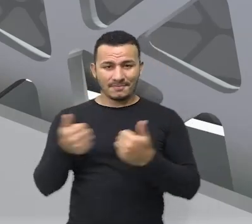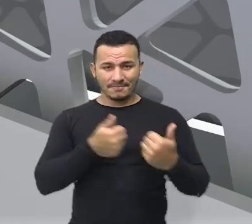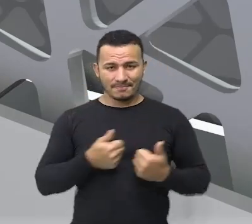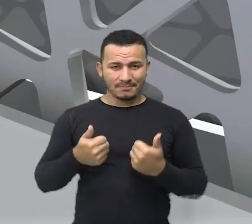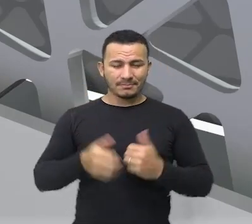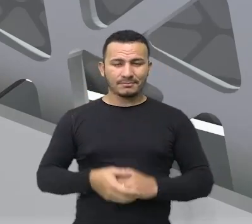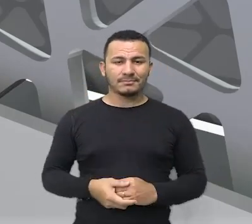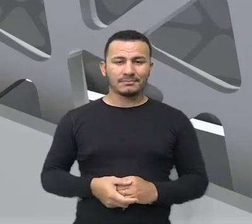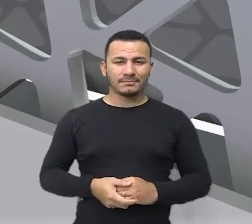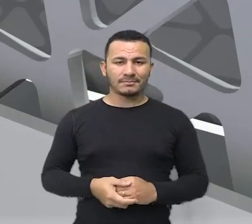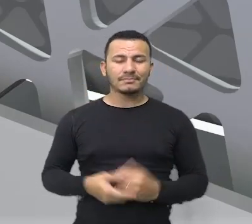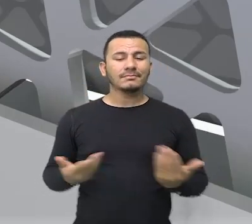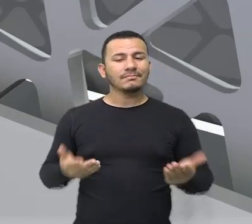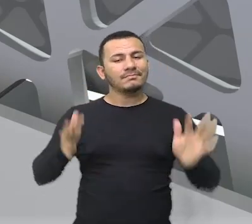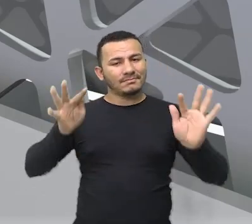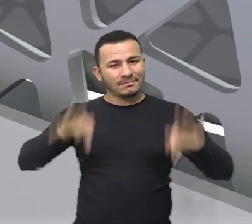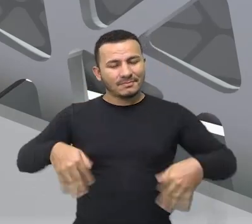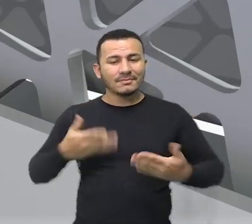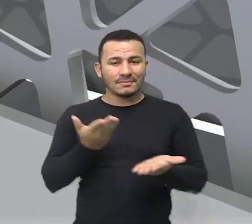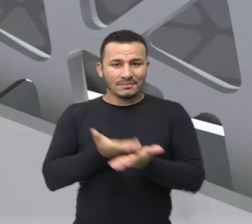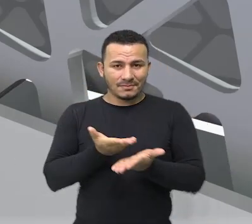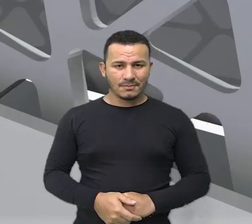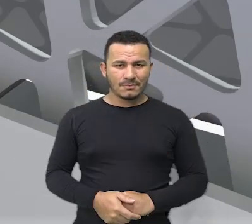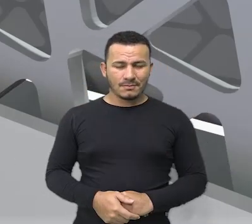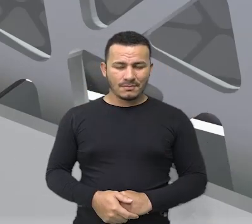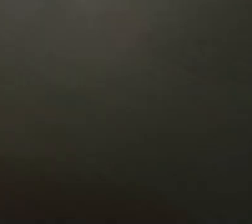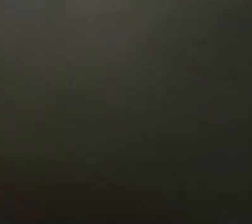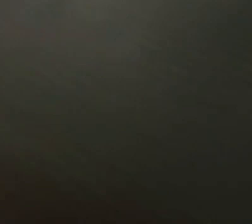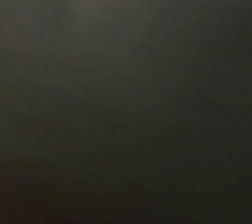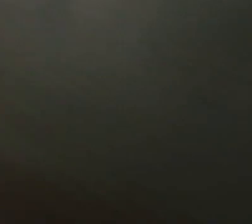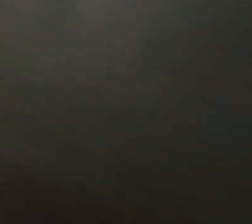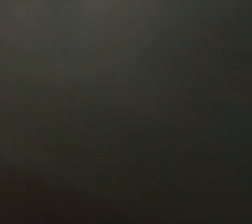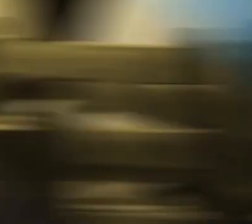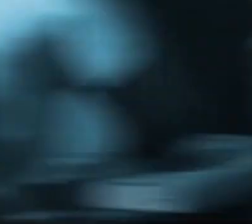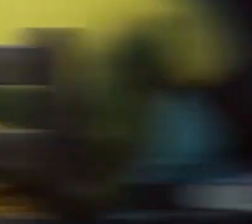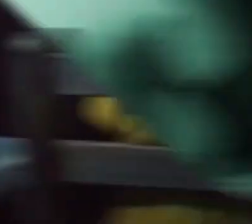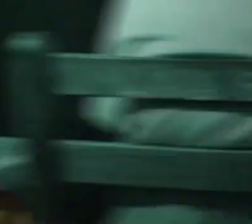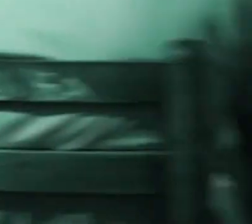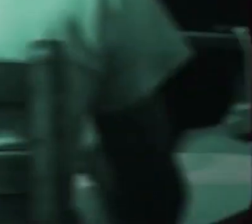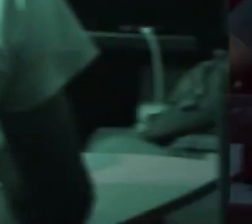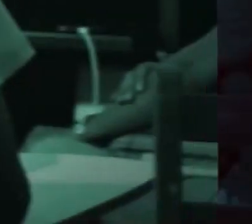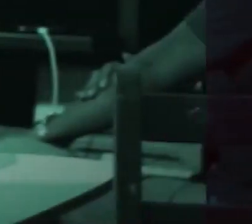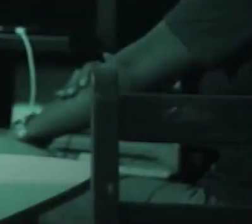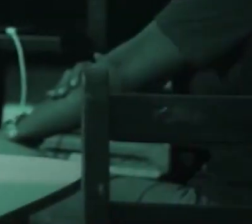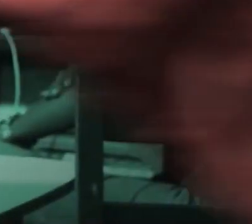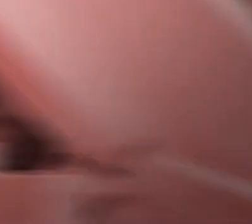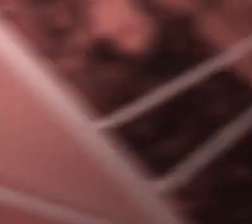Ok, pessoal? Então, essa foi a nossa aula.